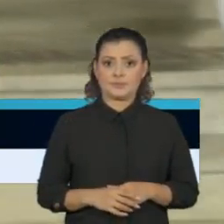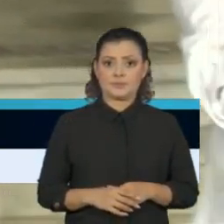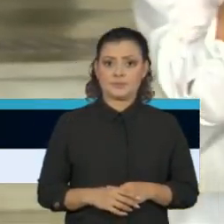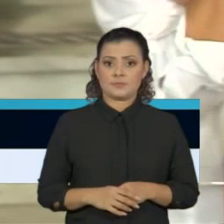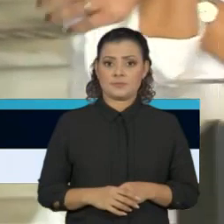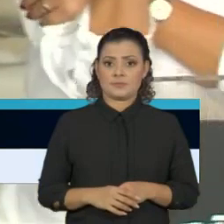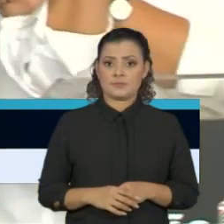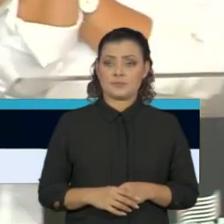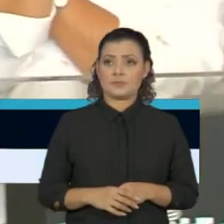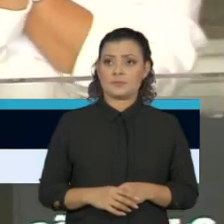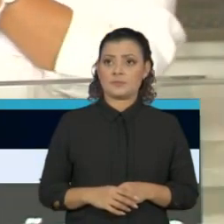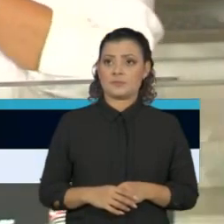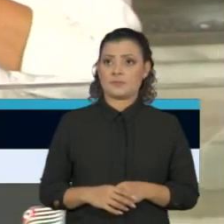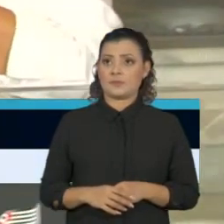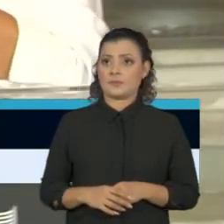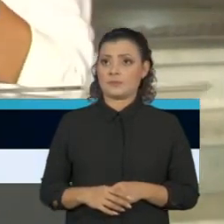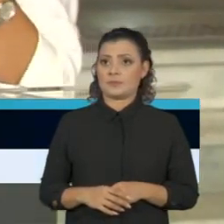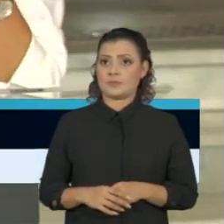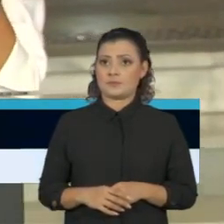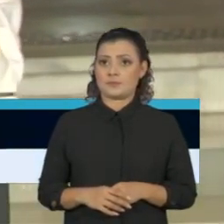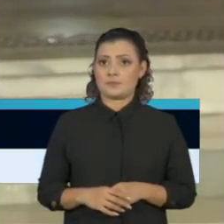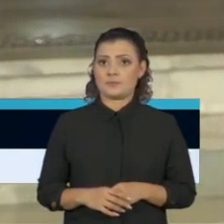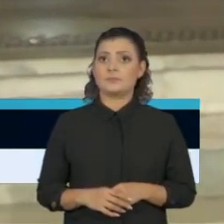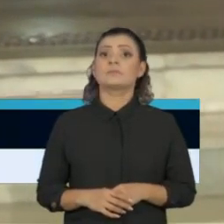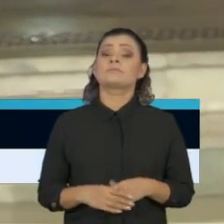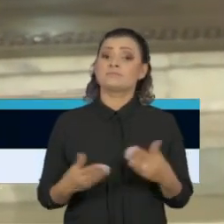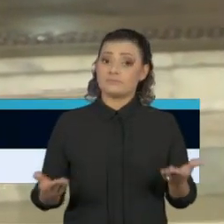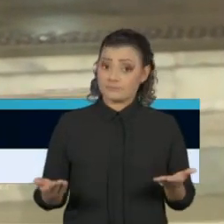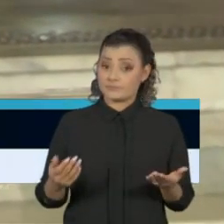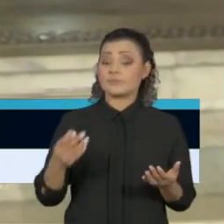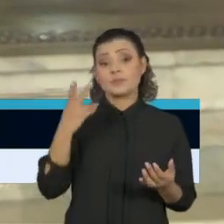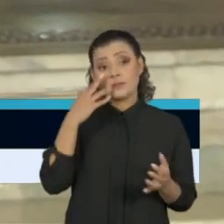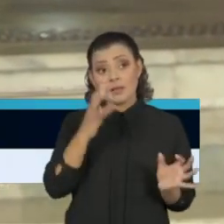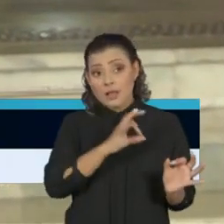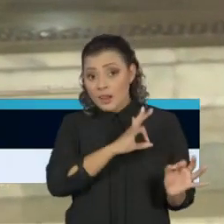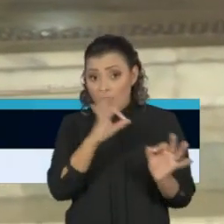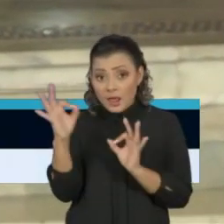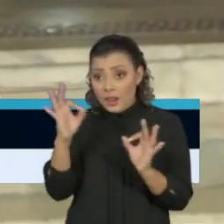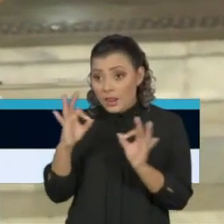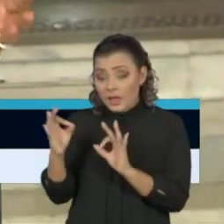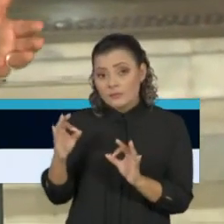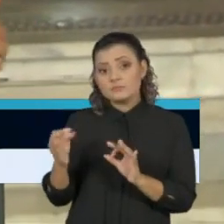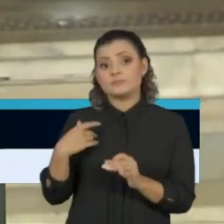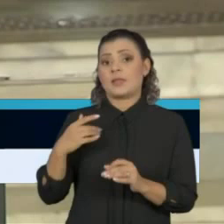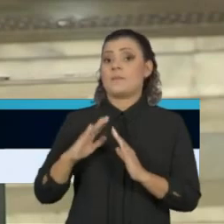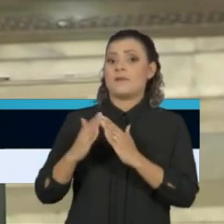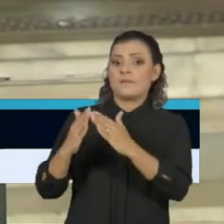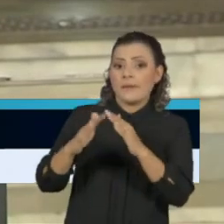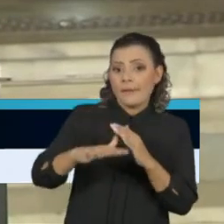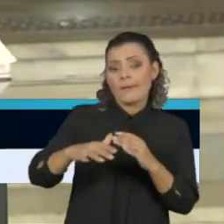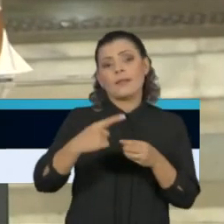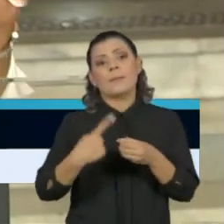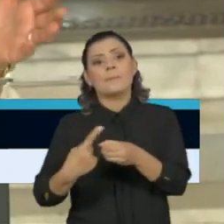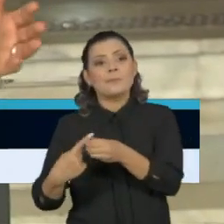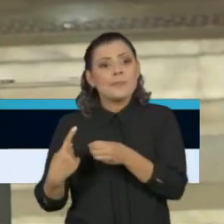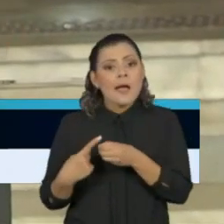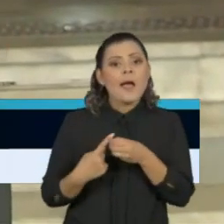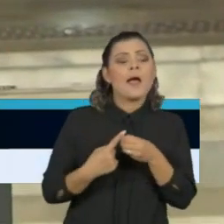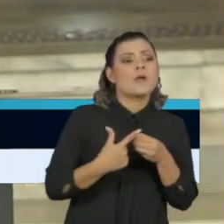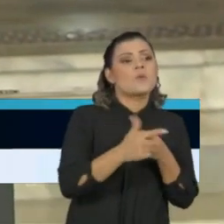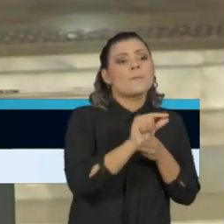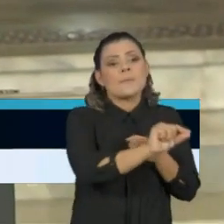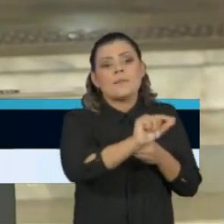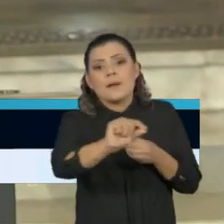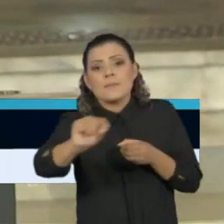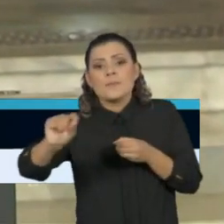A sua pergunta em relação o quanto está sendo possível isolamento nas comunidades, né, mais